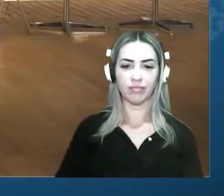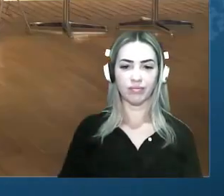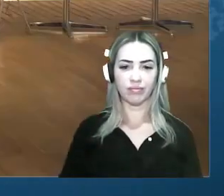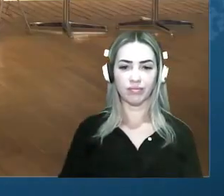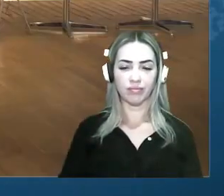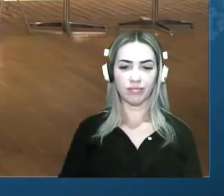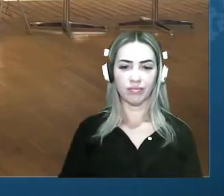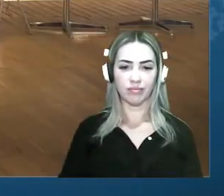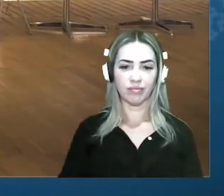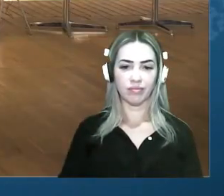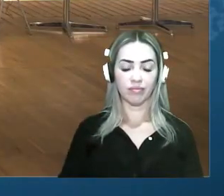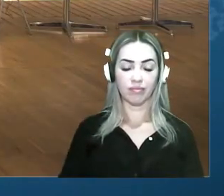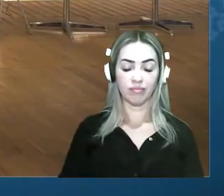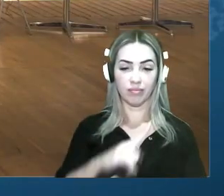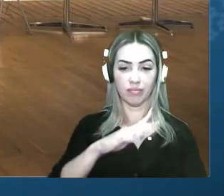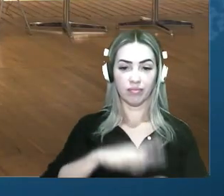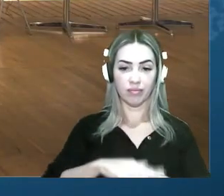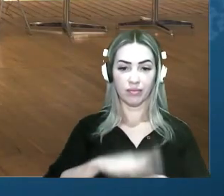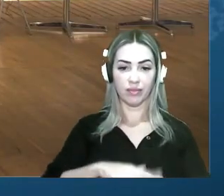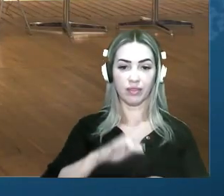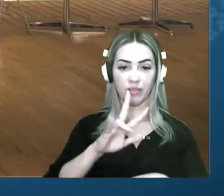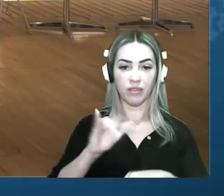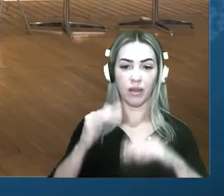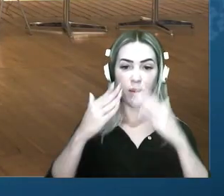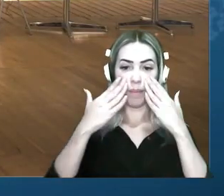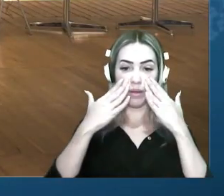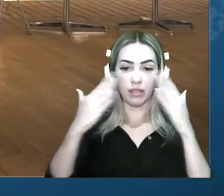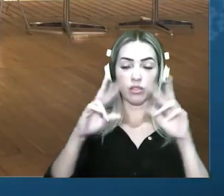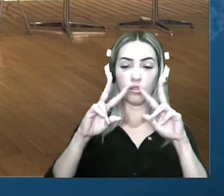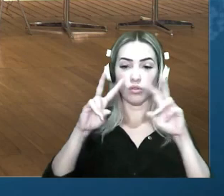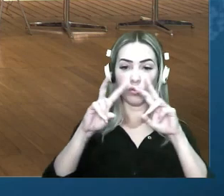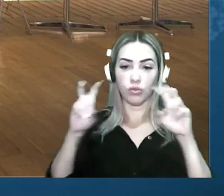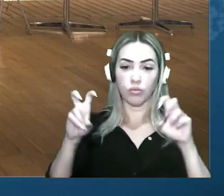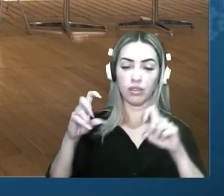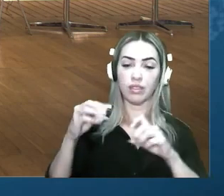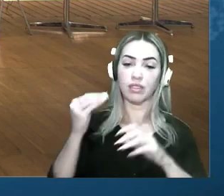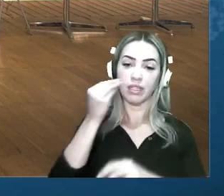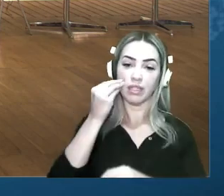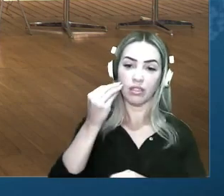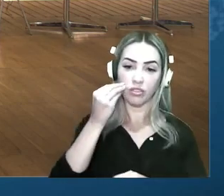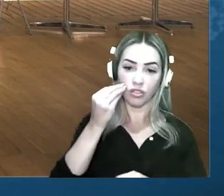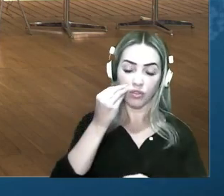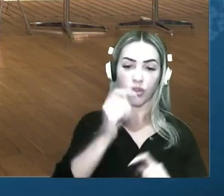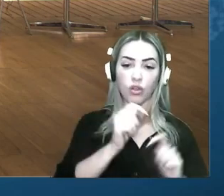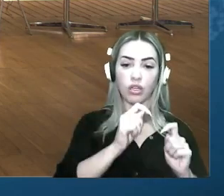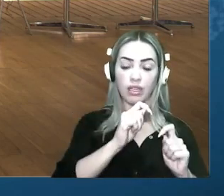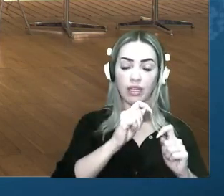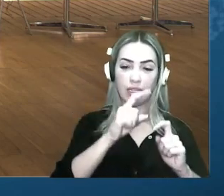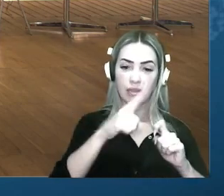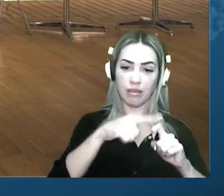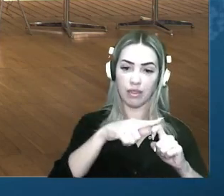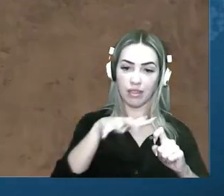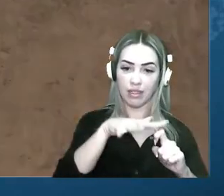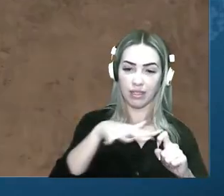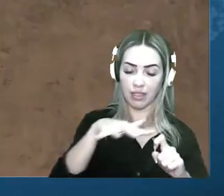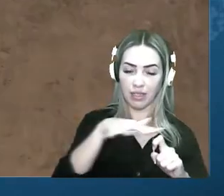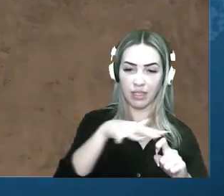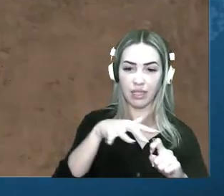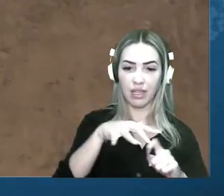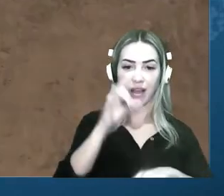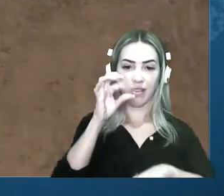Ela vai fazer a apresentação Clinical Trials of a Dengue Vaccine. Ela é doutora em